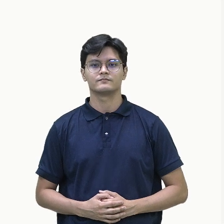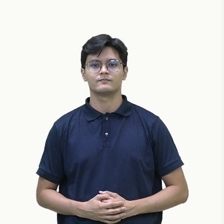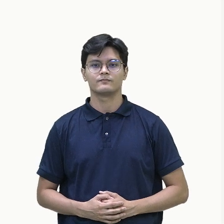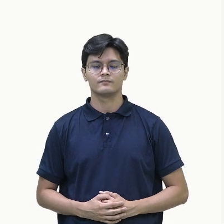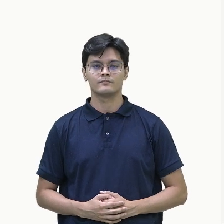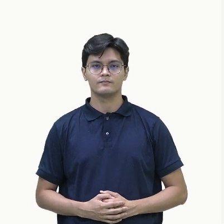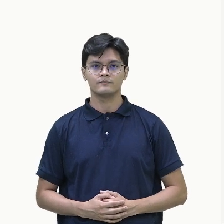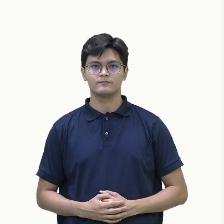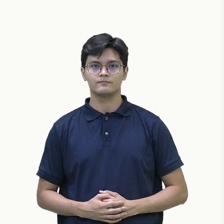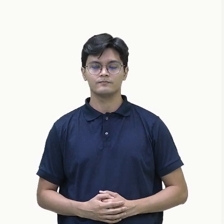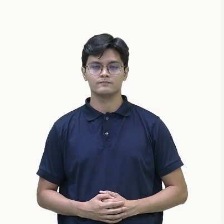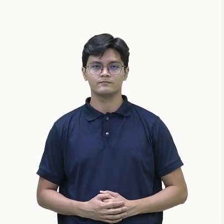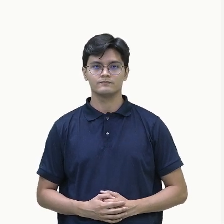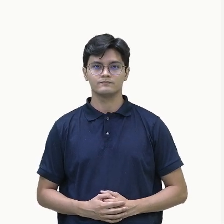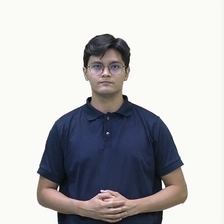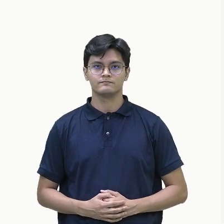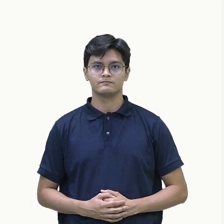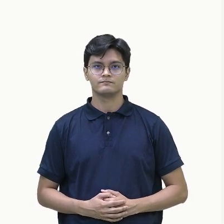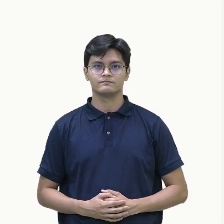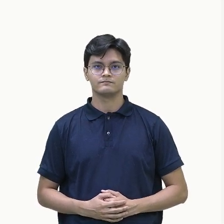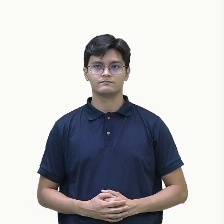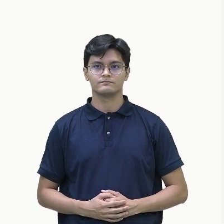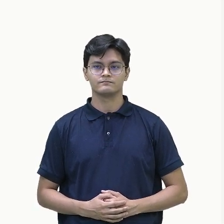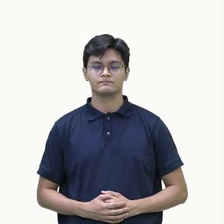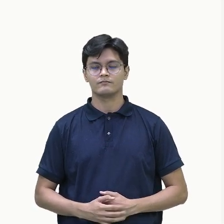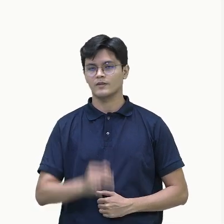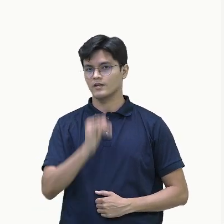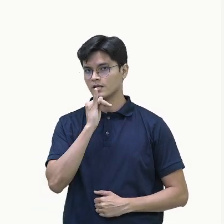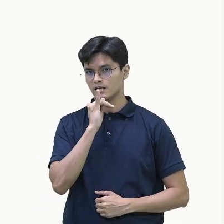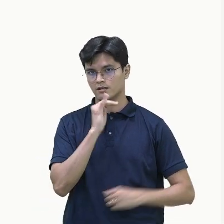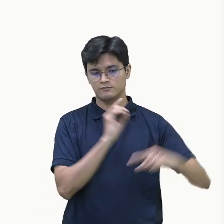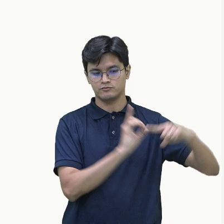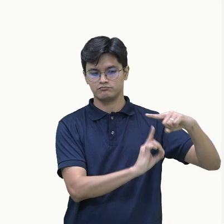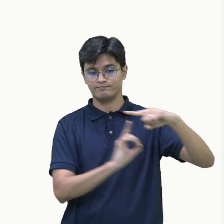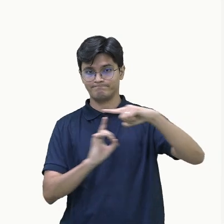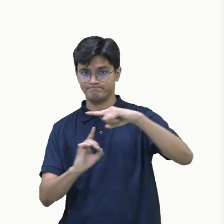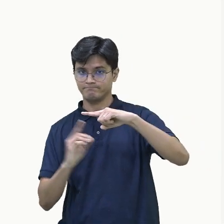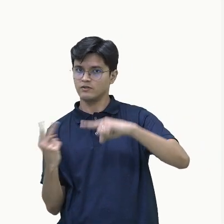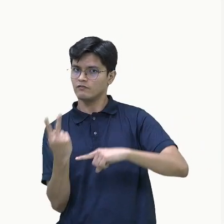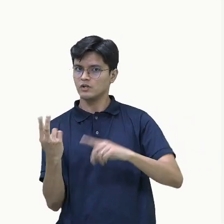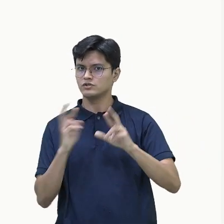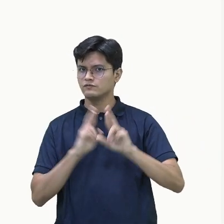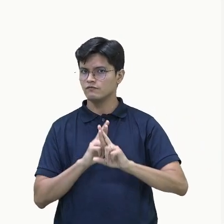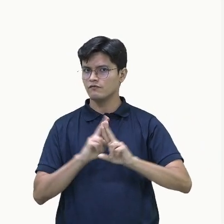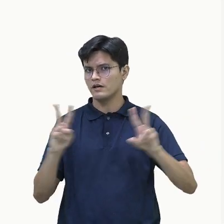Quando os denominadores são diferentes, a gente vai fazer a subtração ou a adição,